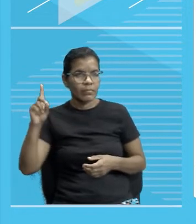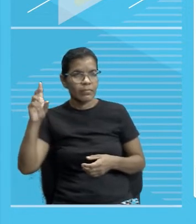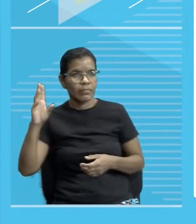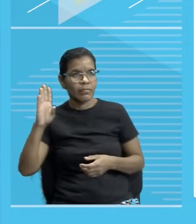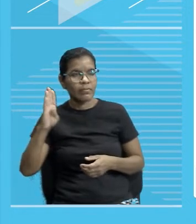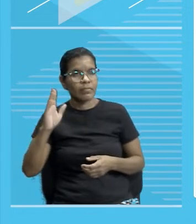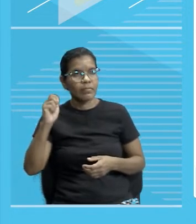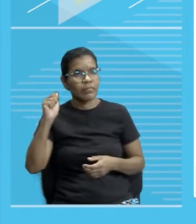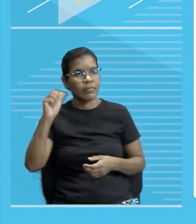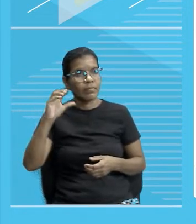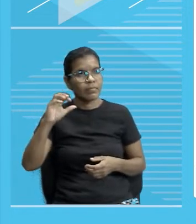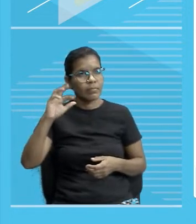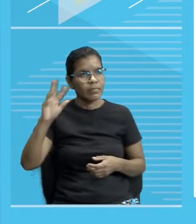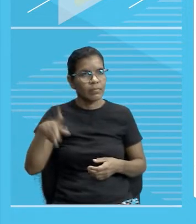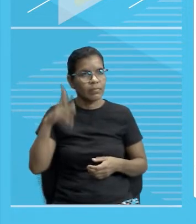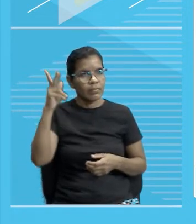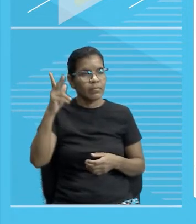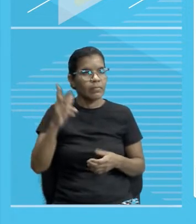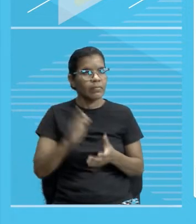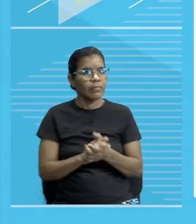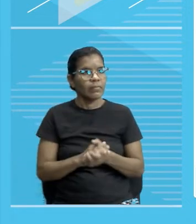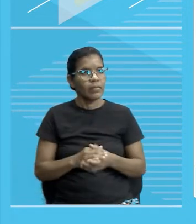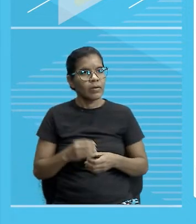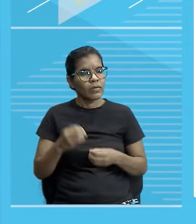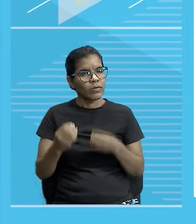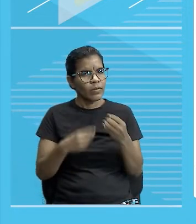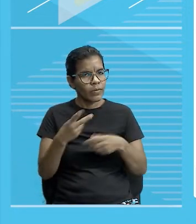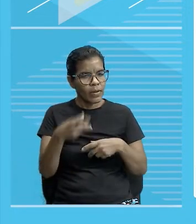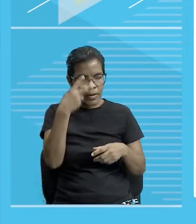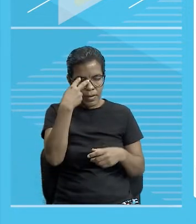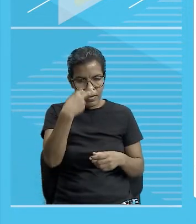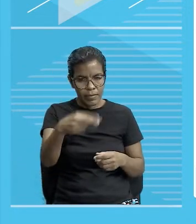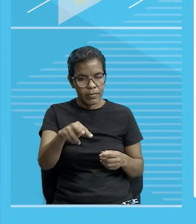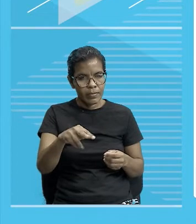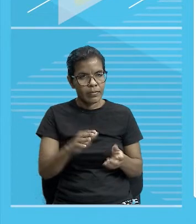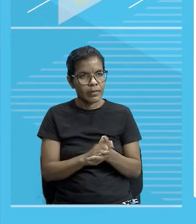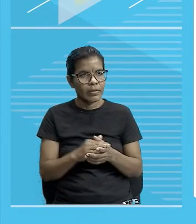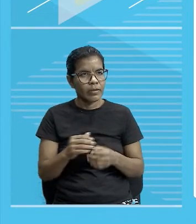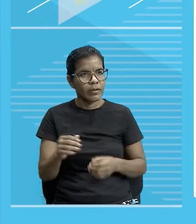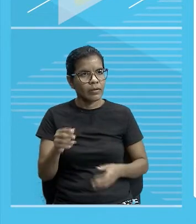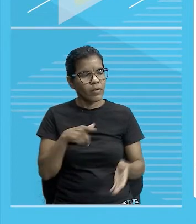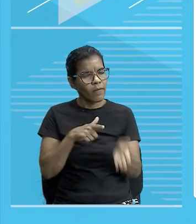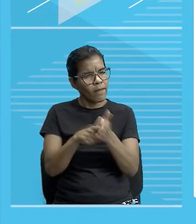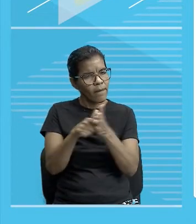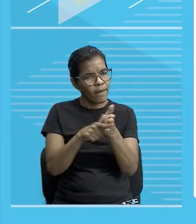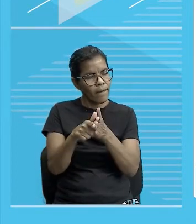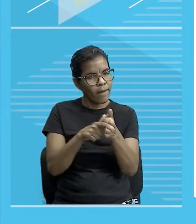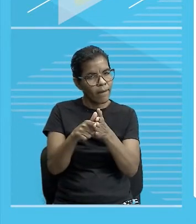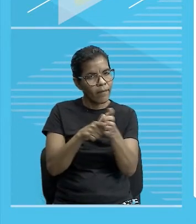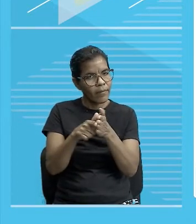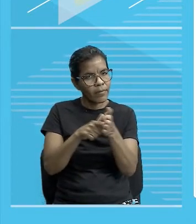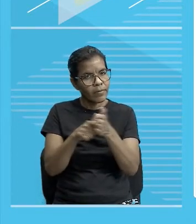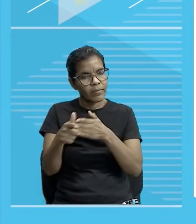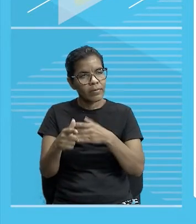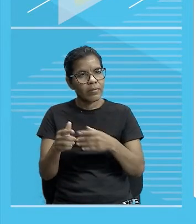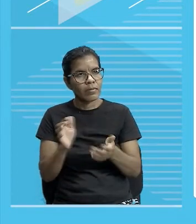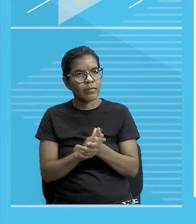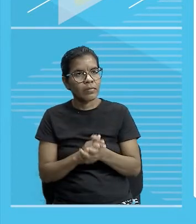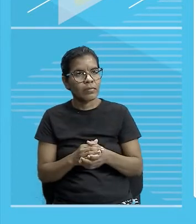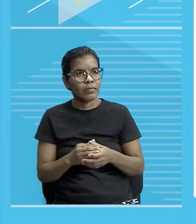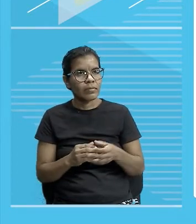aí eu no sentido de dizer olha tô controlando estou observando estou avaliando estou propiciando